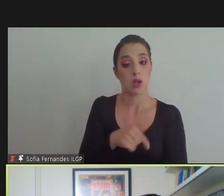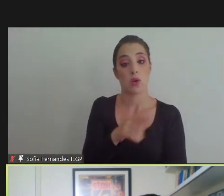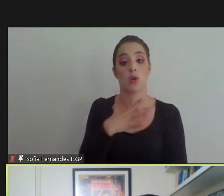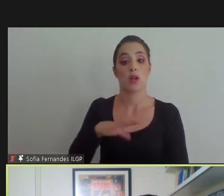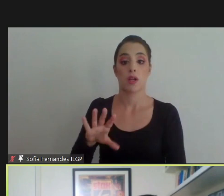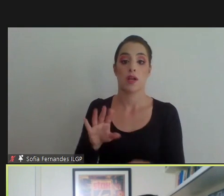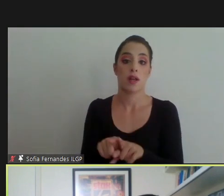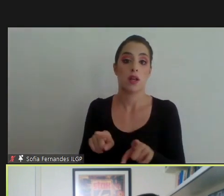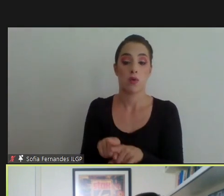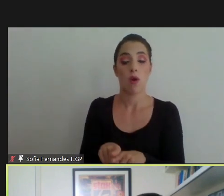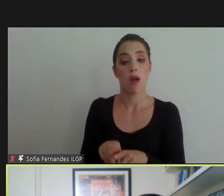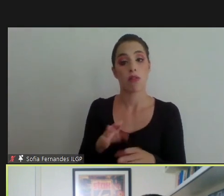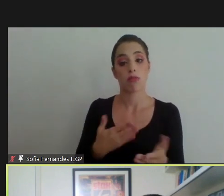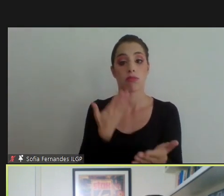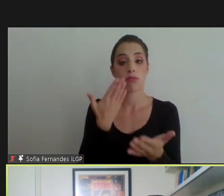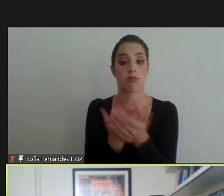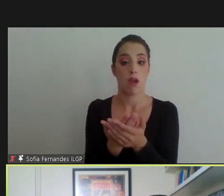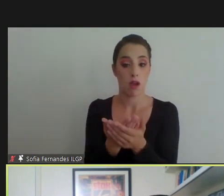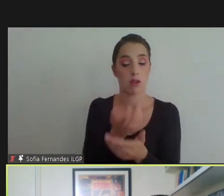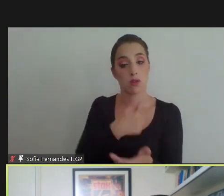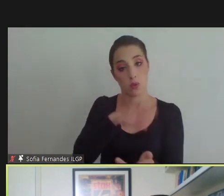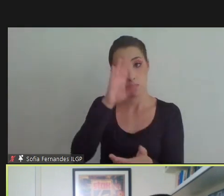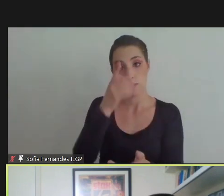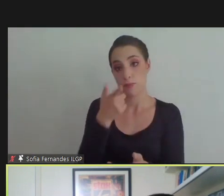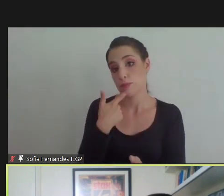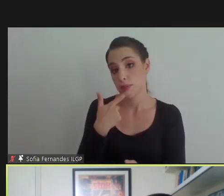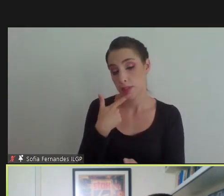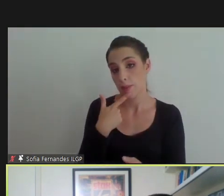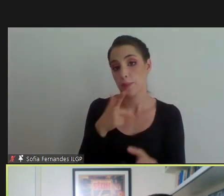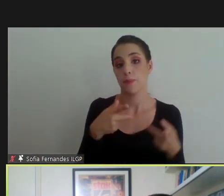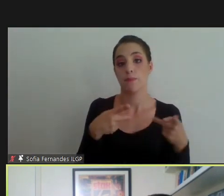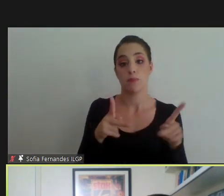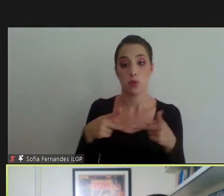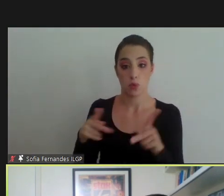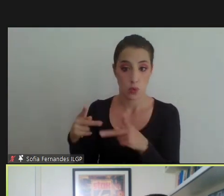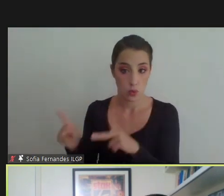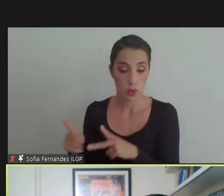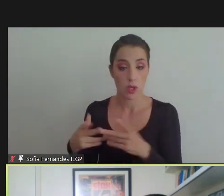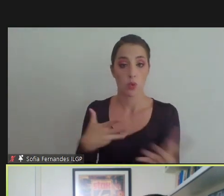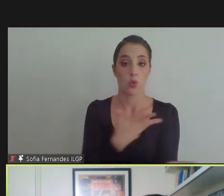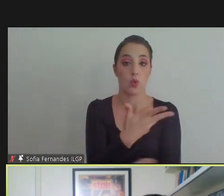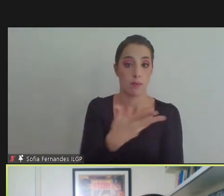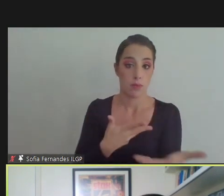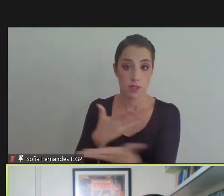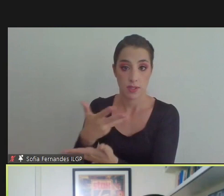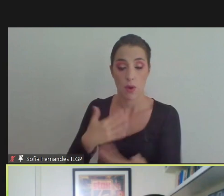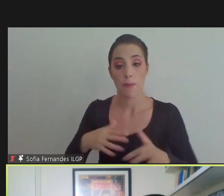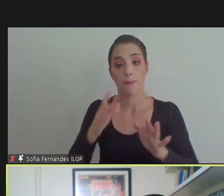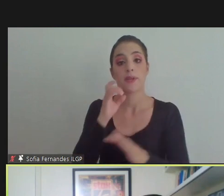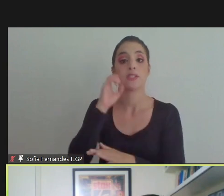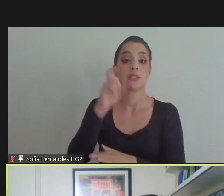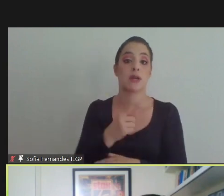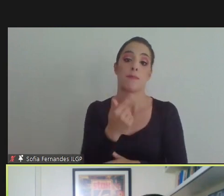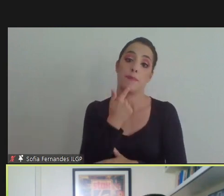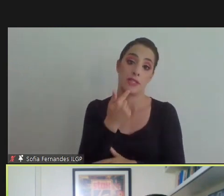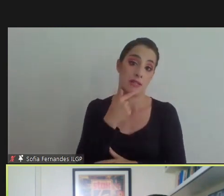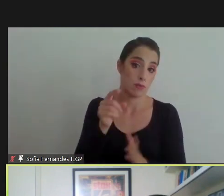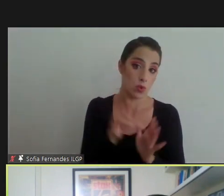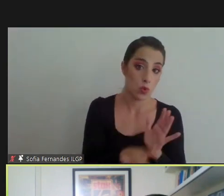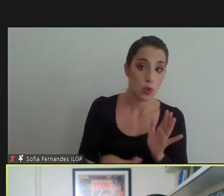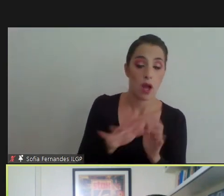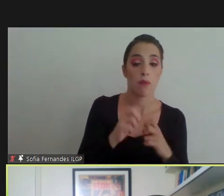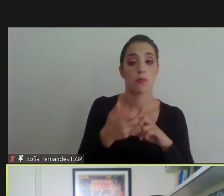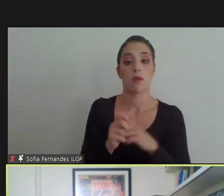entre pares. A gente entende de metodologia de construção colaborativa, mas quem entende dos problemas locais e quem já testou